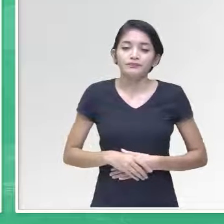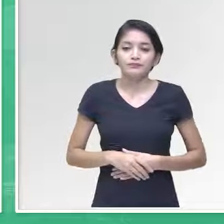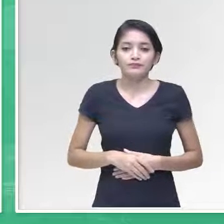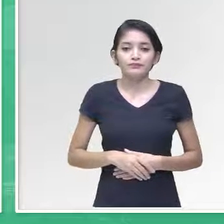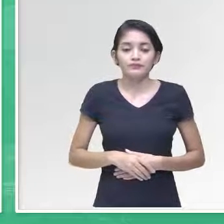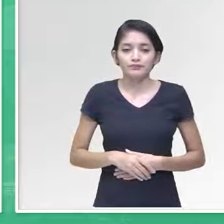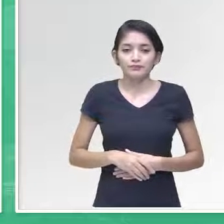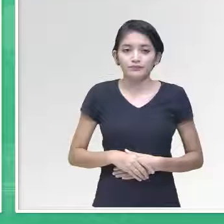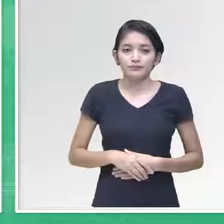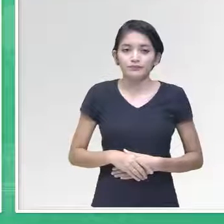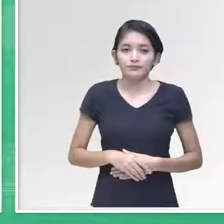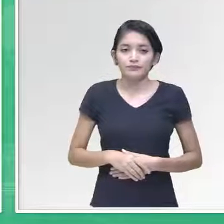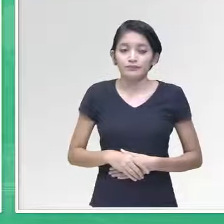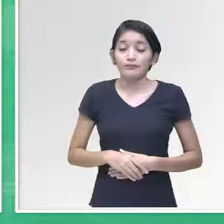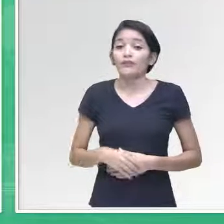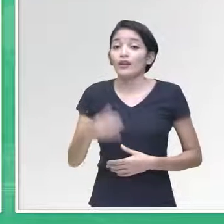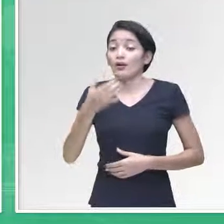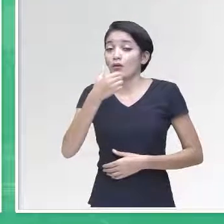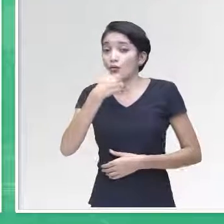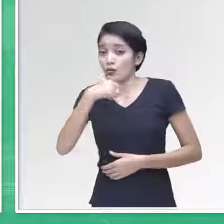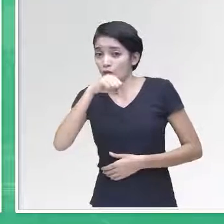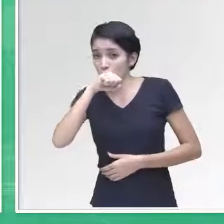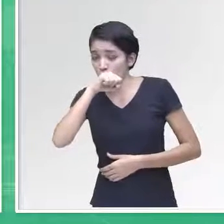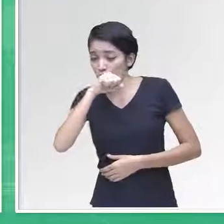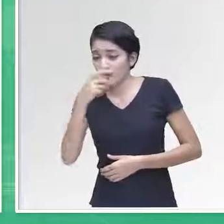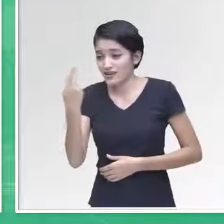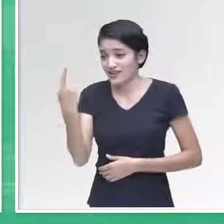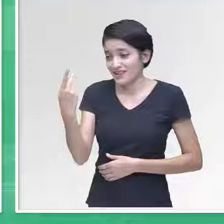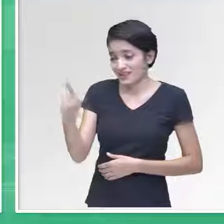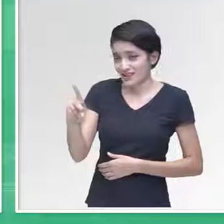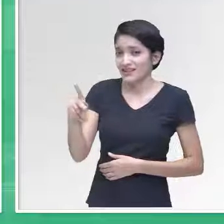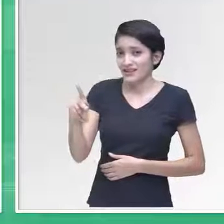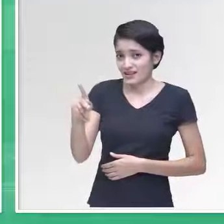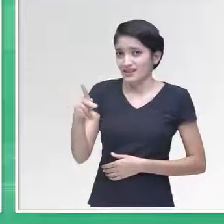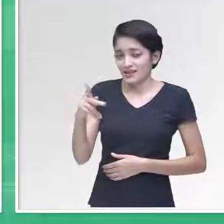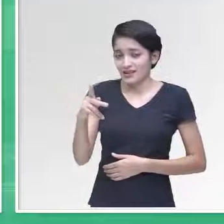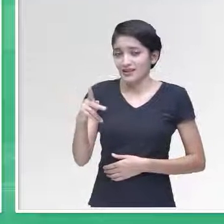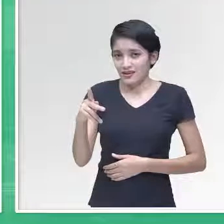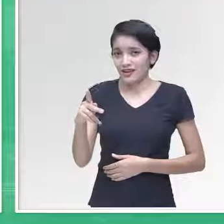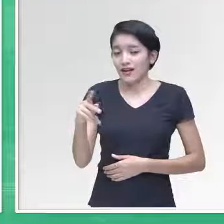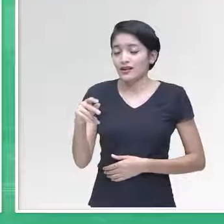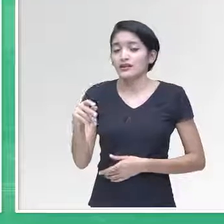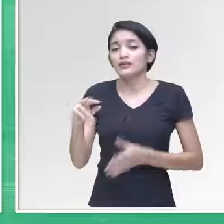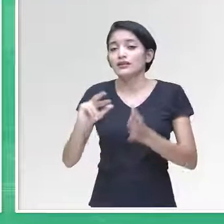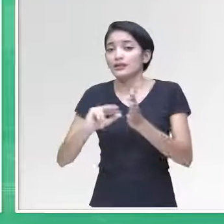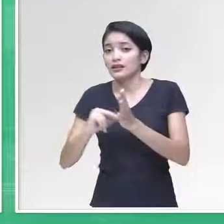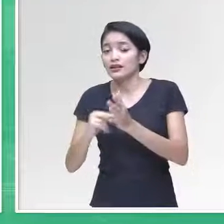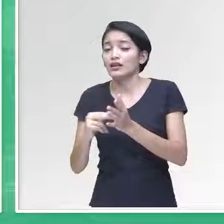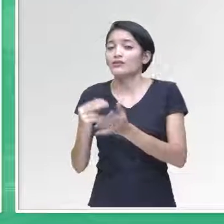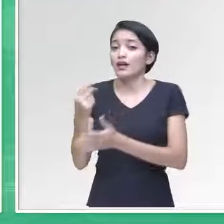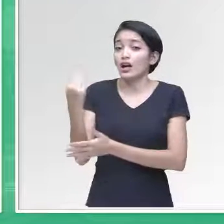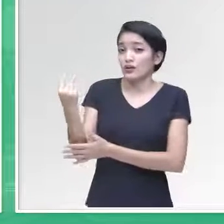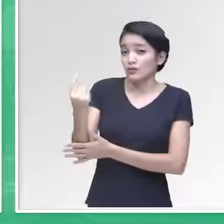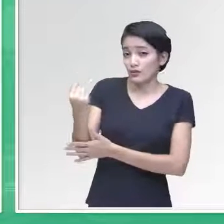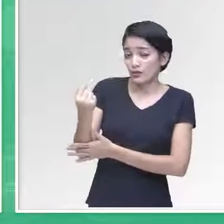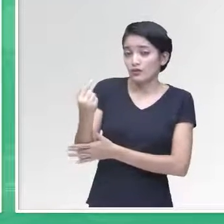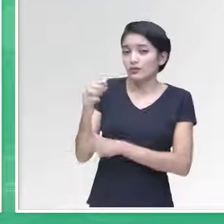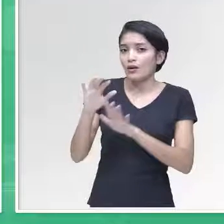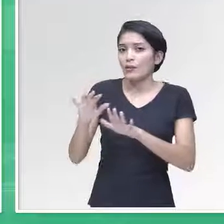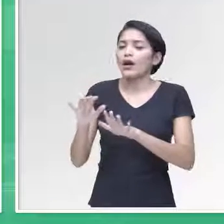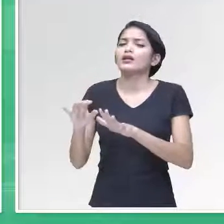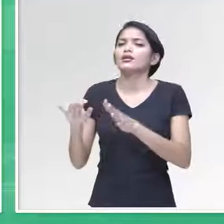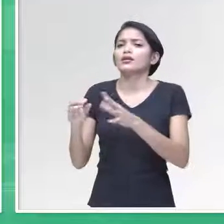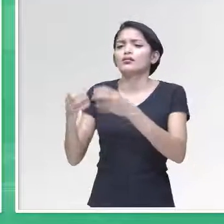parents, né? Os pais dela. Por mais que dela seja singular, mas a gente está falando de quem? Dos pais.